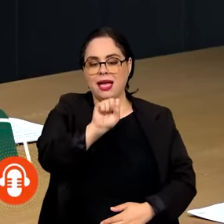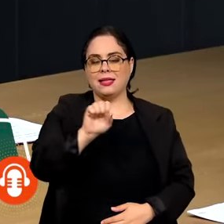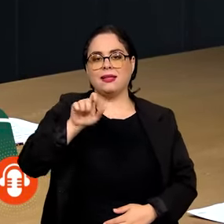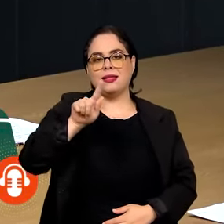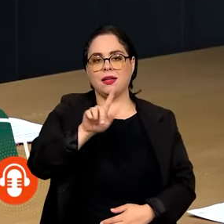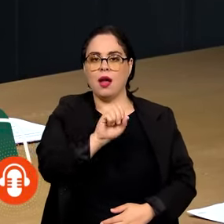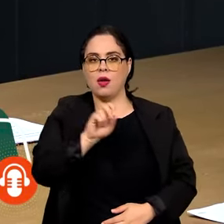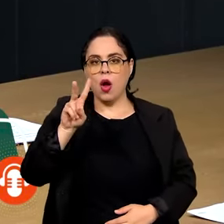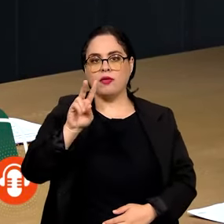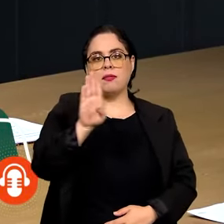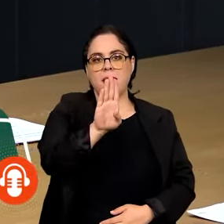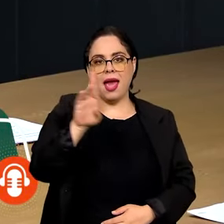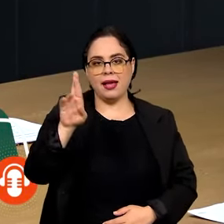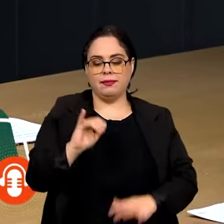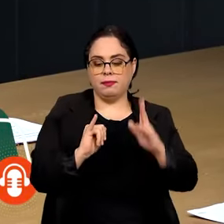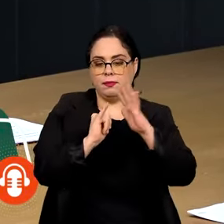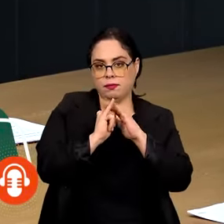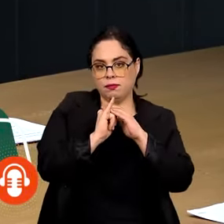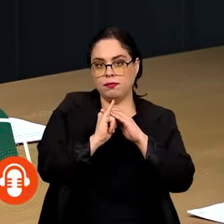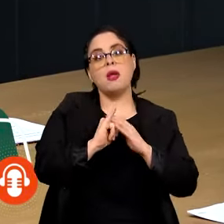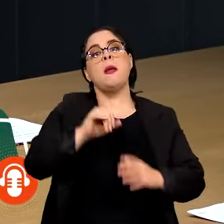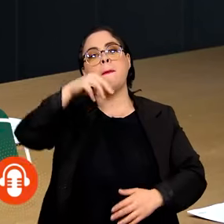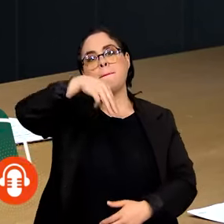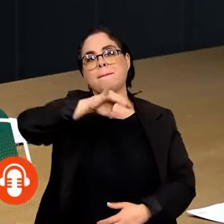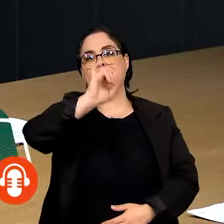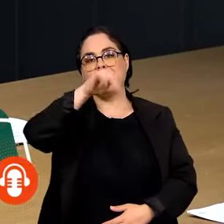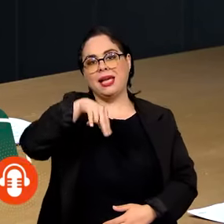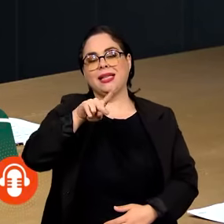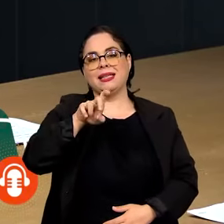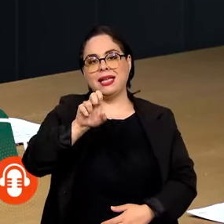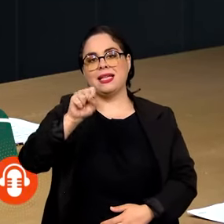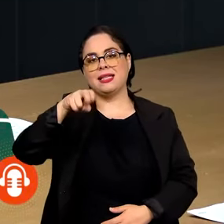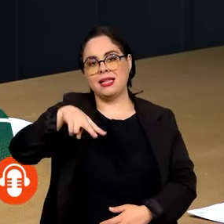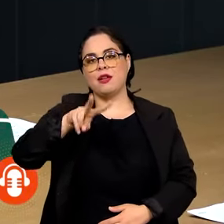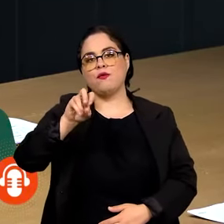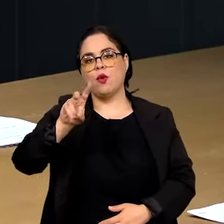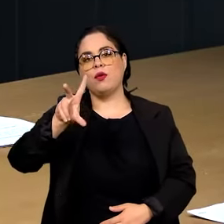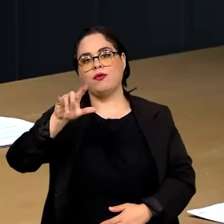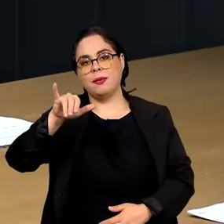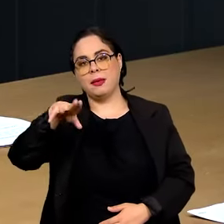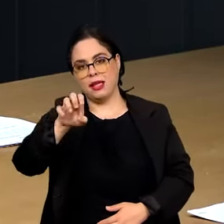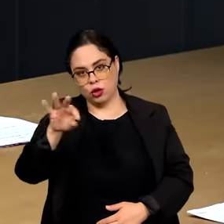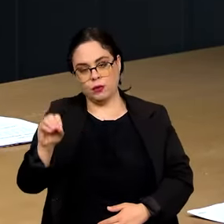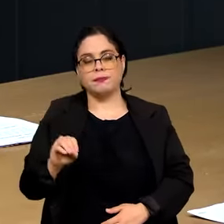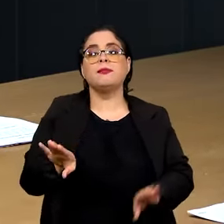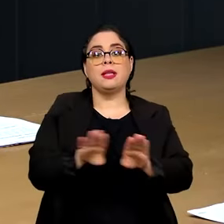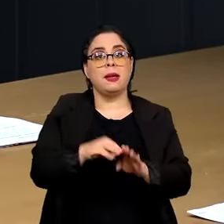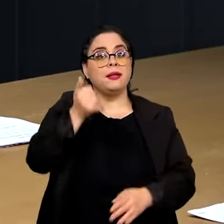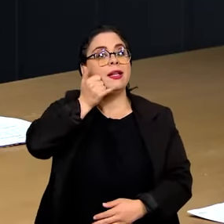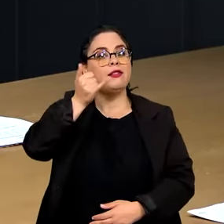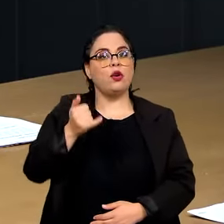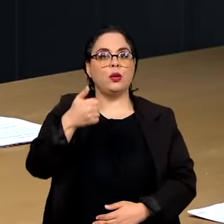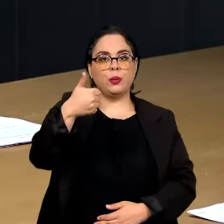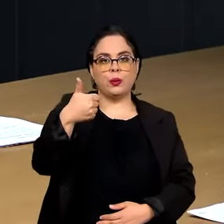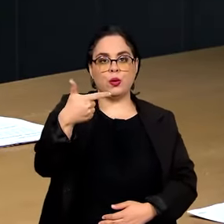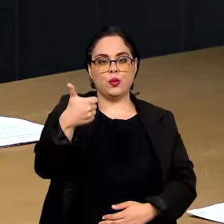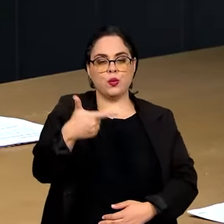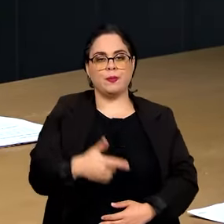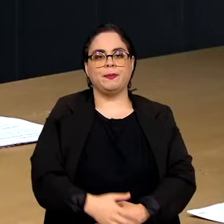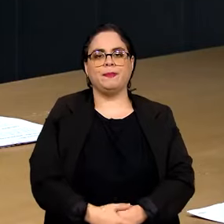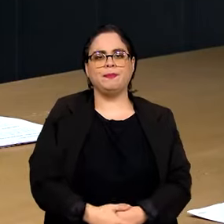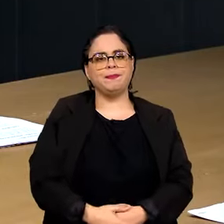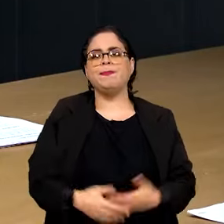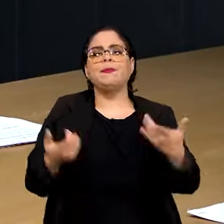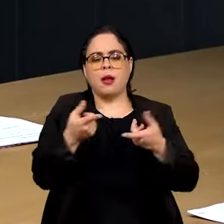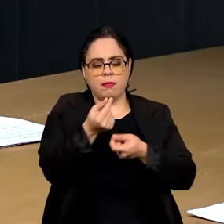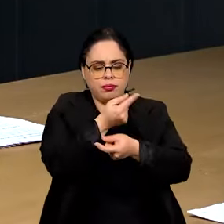pelo @md goov.br e pelo YouTube no @m desenvolvimento e claro o disque social 1